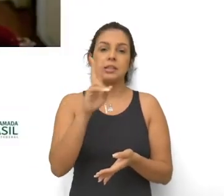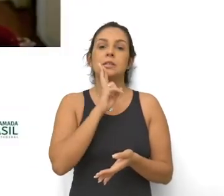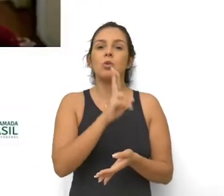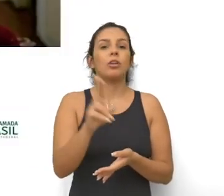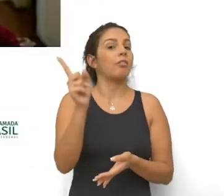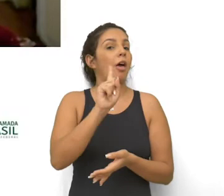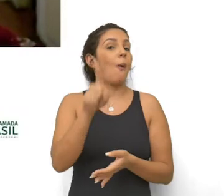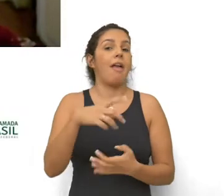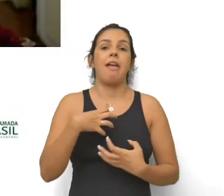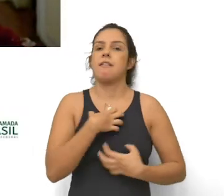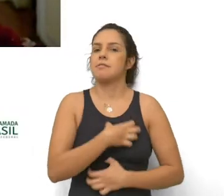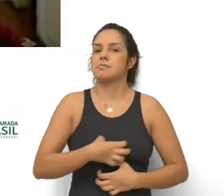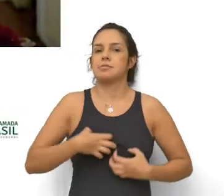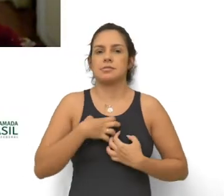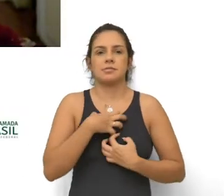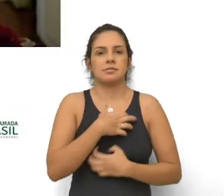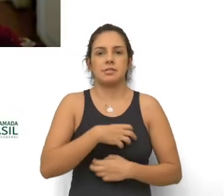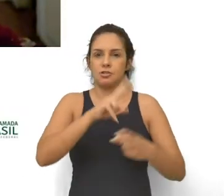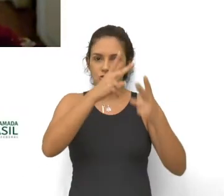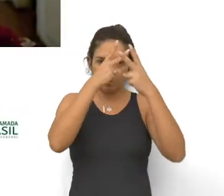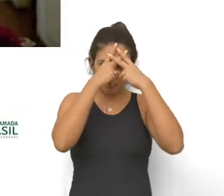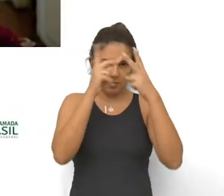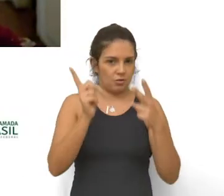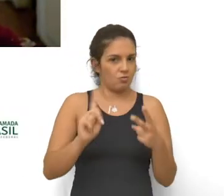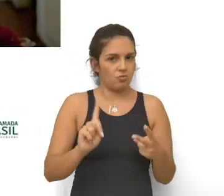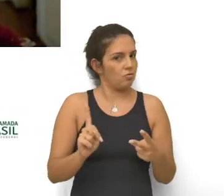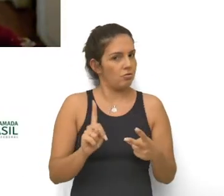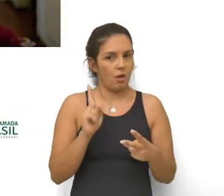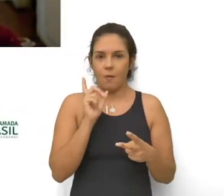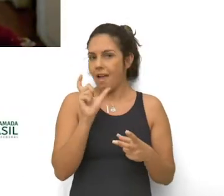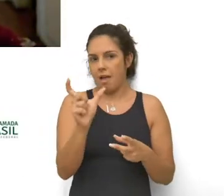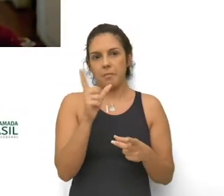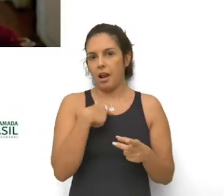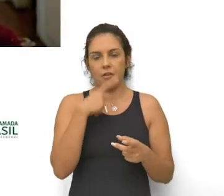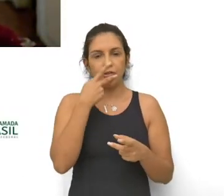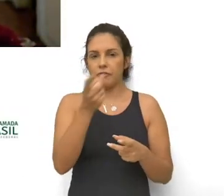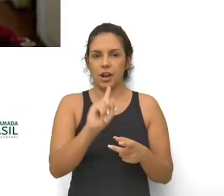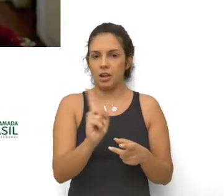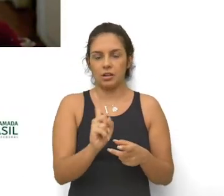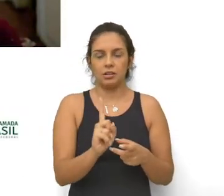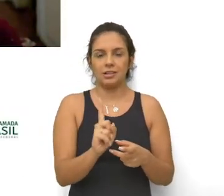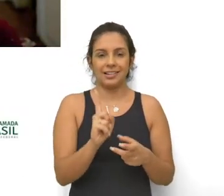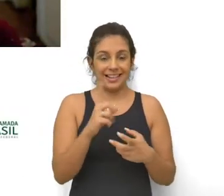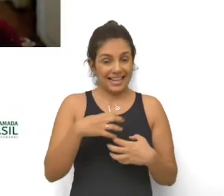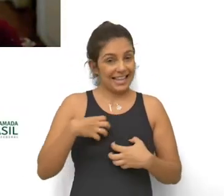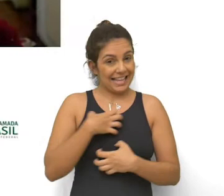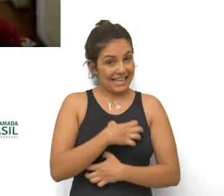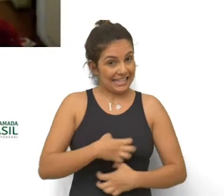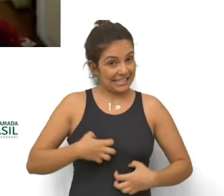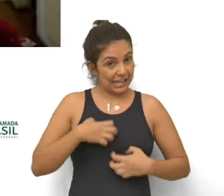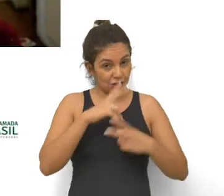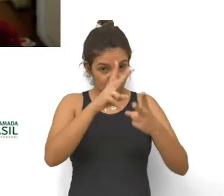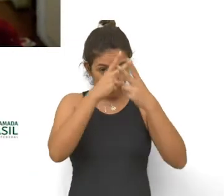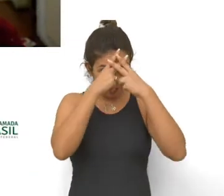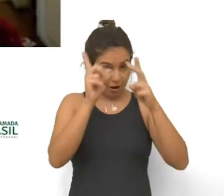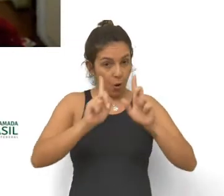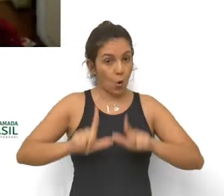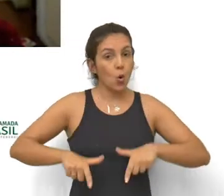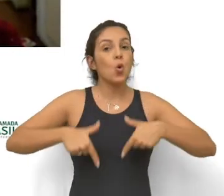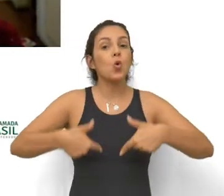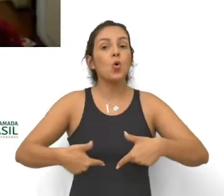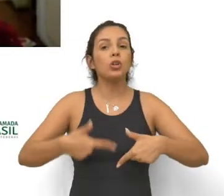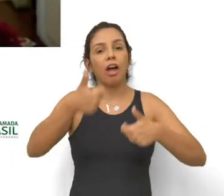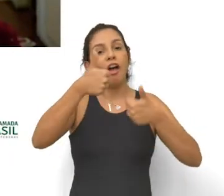clara nisso. Você continuar lutando não é ressentimento. Ressentimento é de quem não luta. Entendi. E depois fica